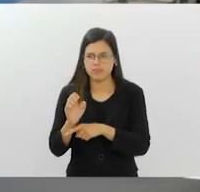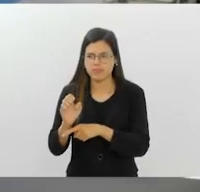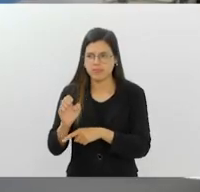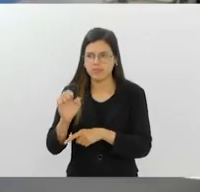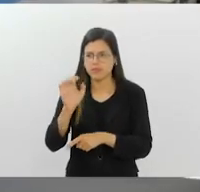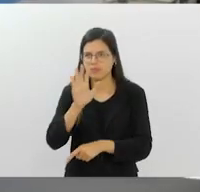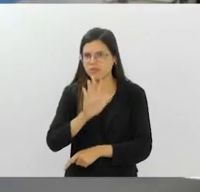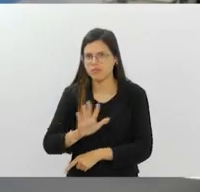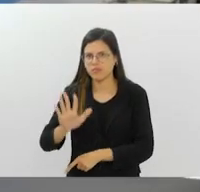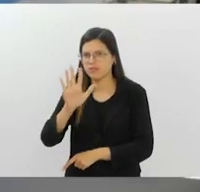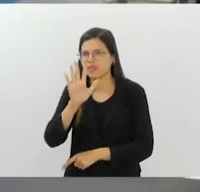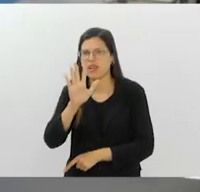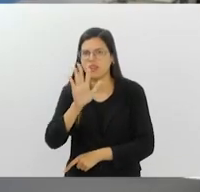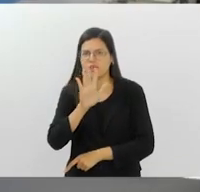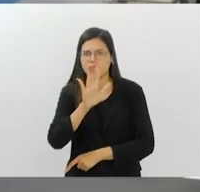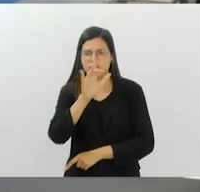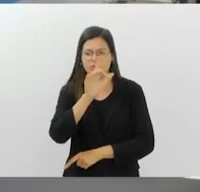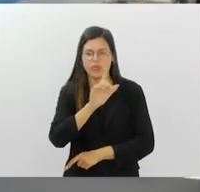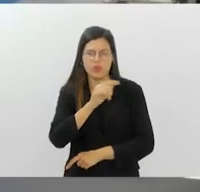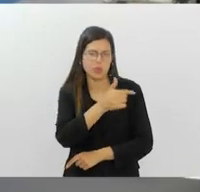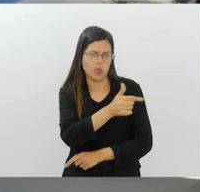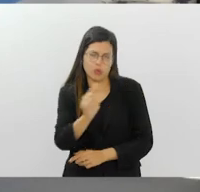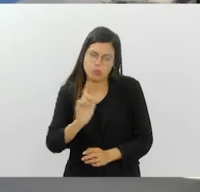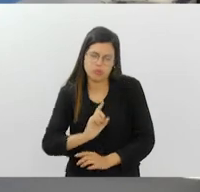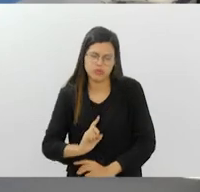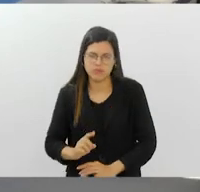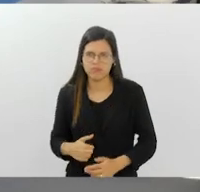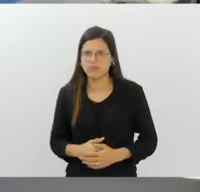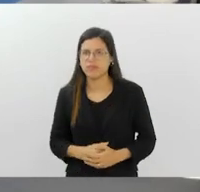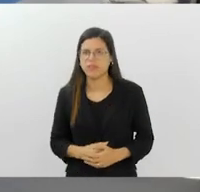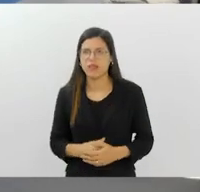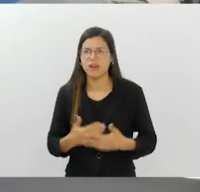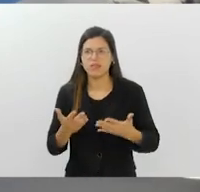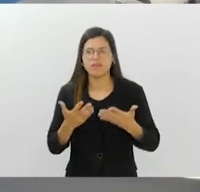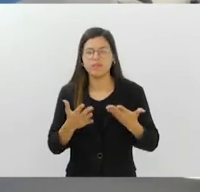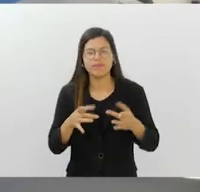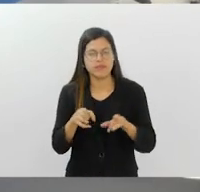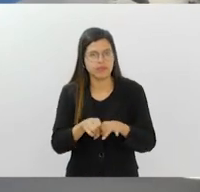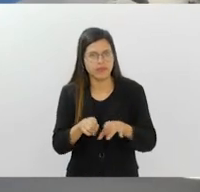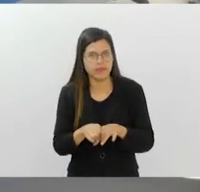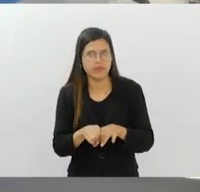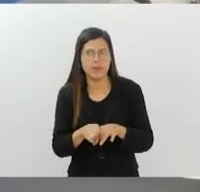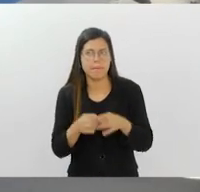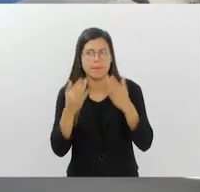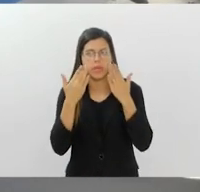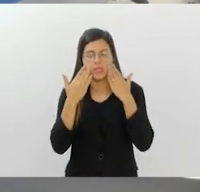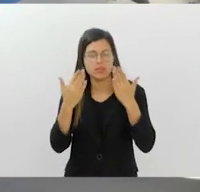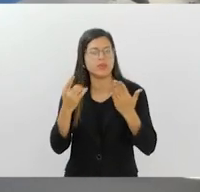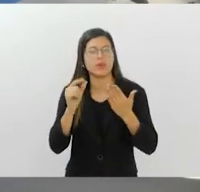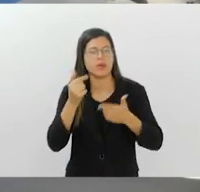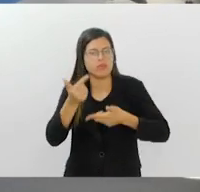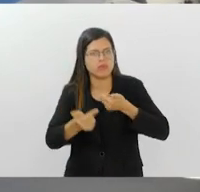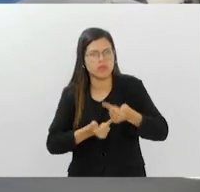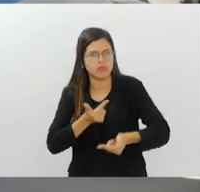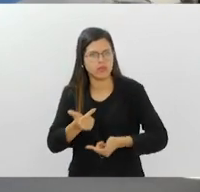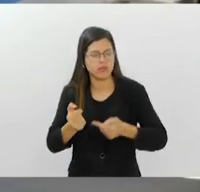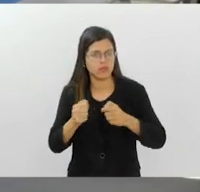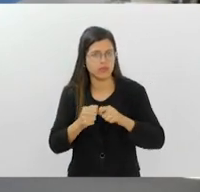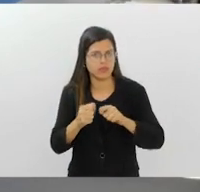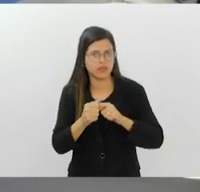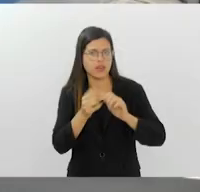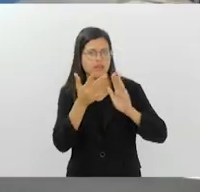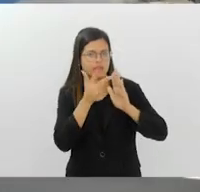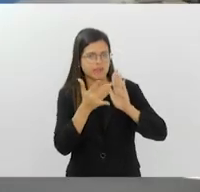estados mas bom queria apresentar para todos aqui além dessa nossa parceria o trabalho que a gente vem construindo nessa pauta nos